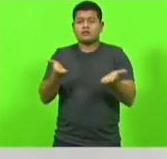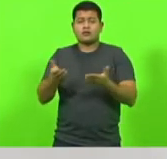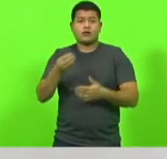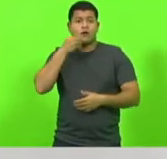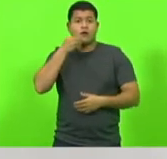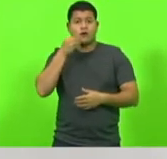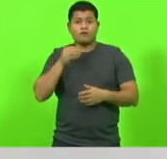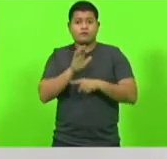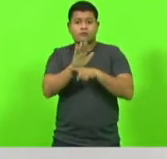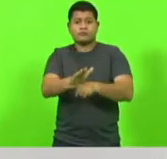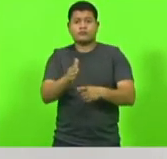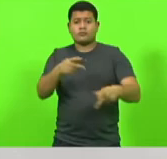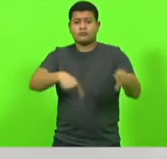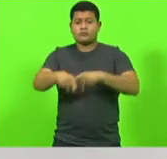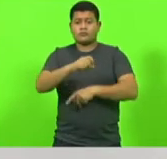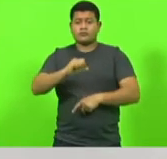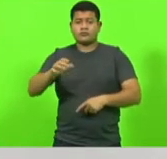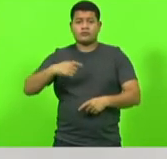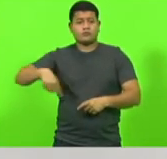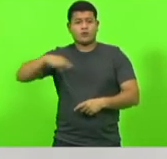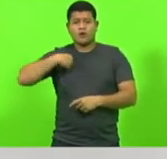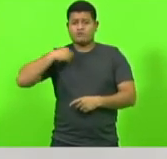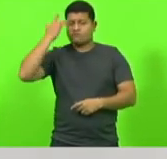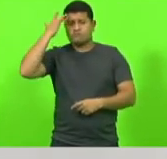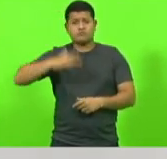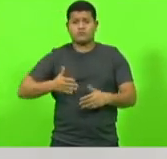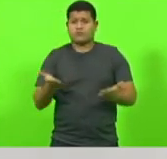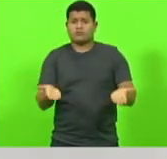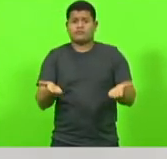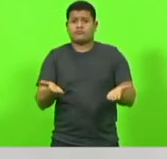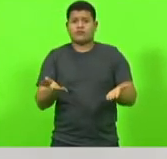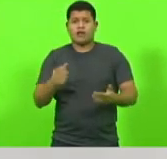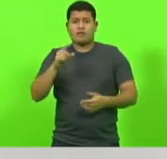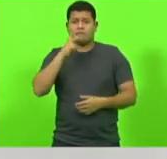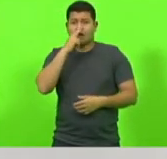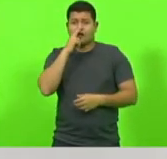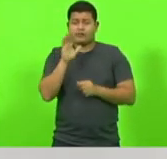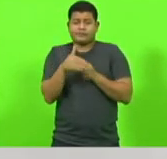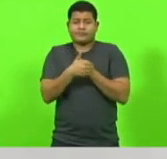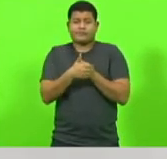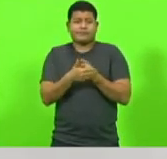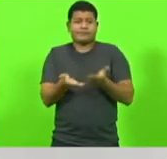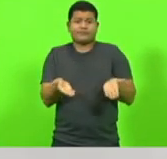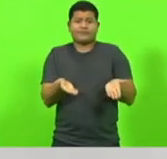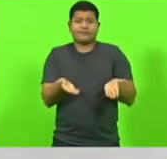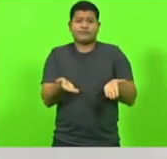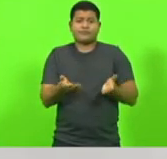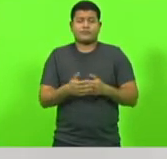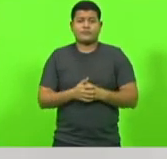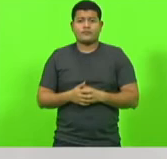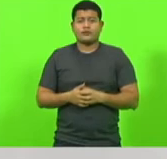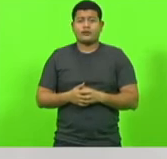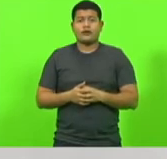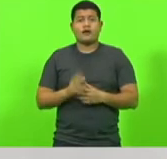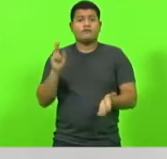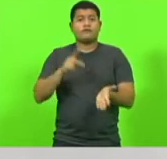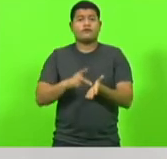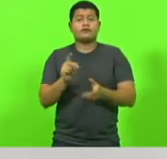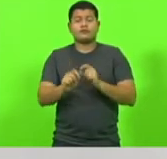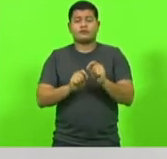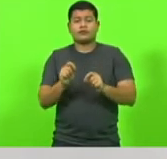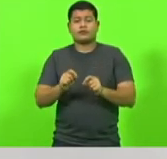catarinenses? Não sei, não sabemos. É um dos mistérios que rondam Santa Catarina. O fato é que o tempo